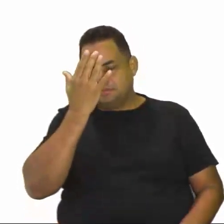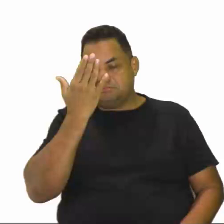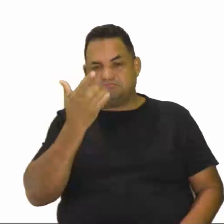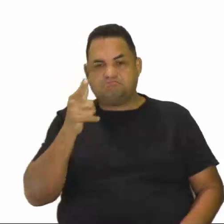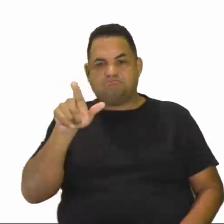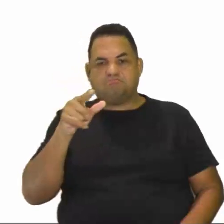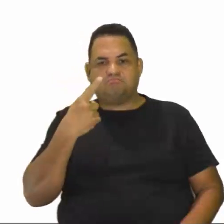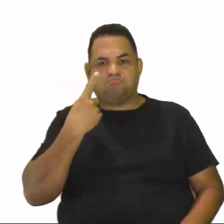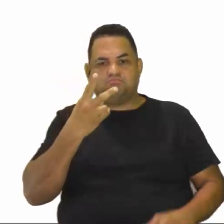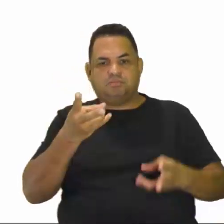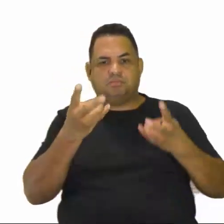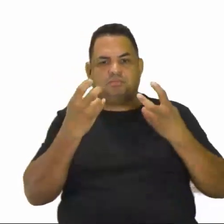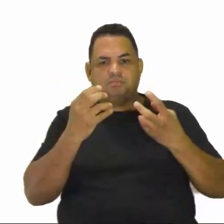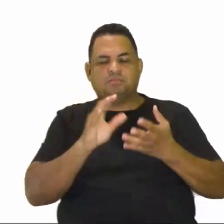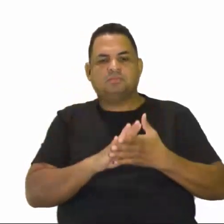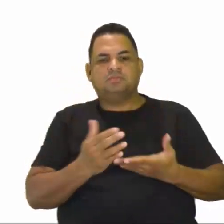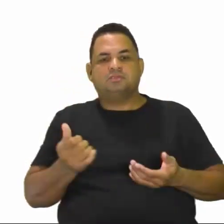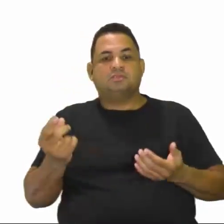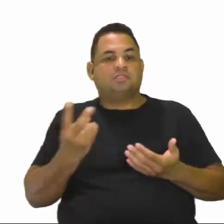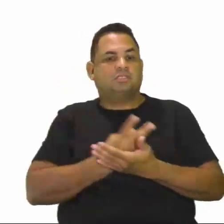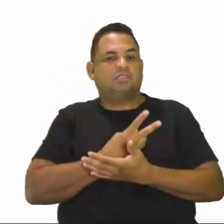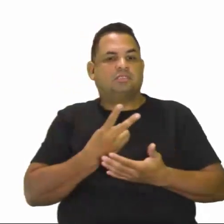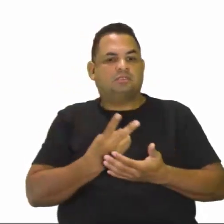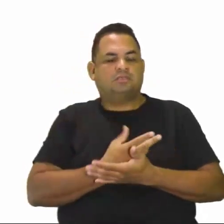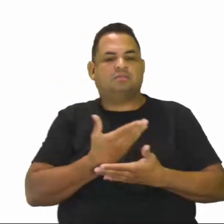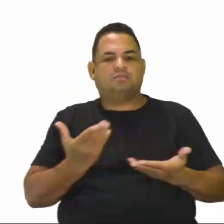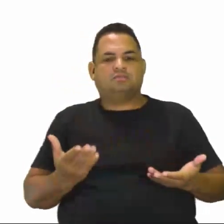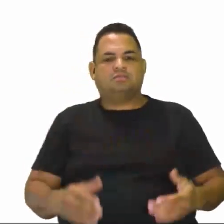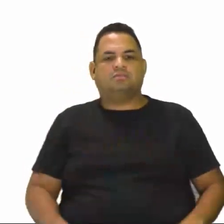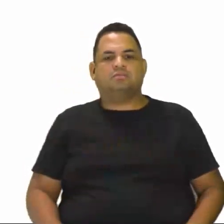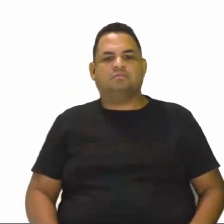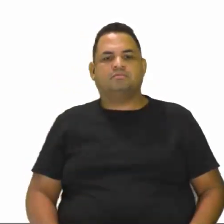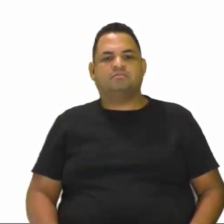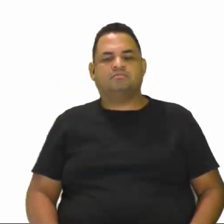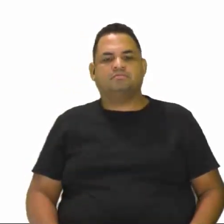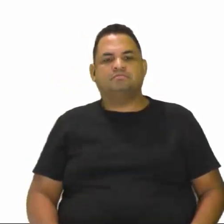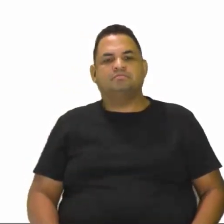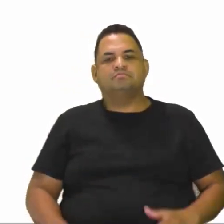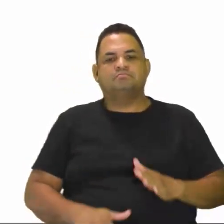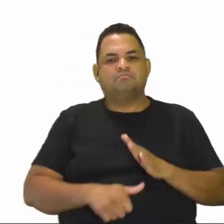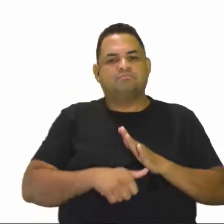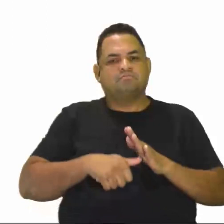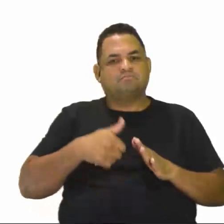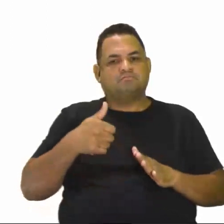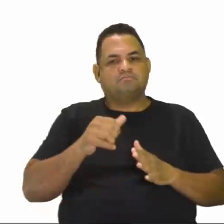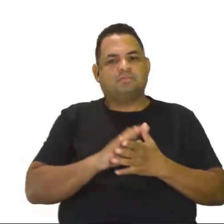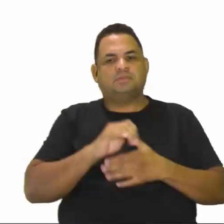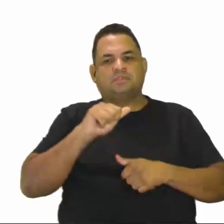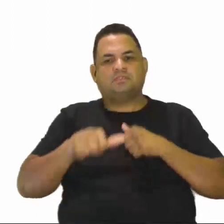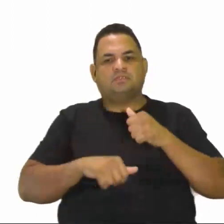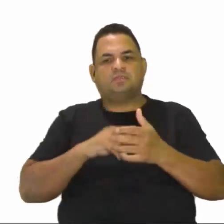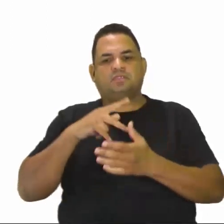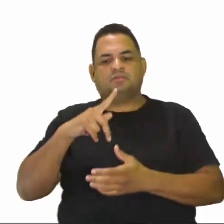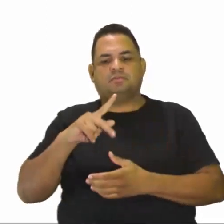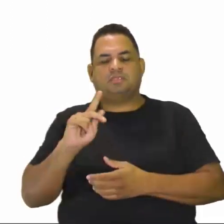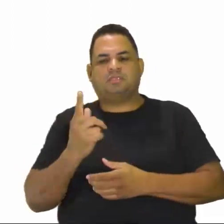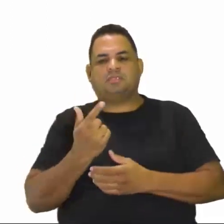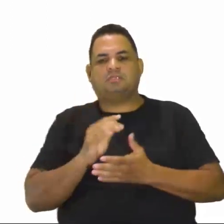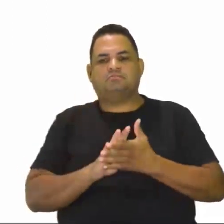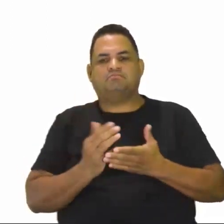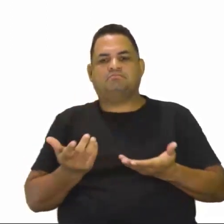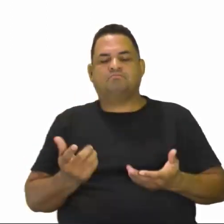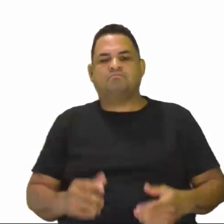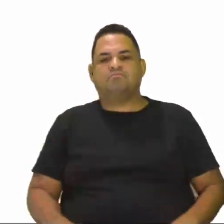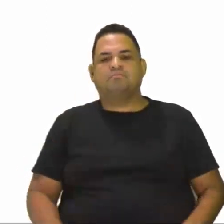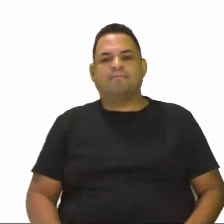gente conseguir identificar essa fraude. O primeiro, ele seria mais exato, porque a mudança de pH dele é bem próxima da